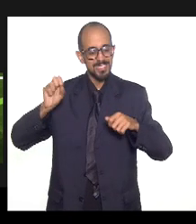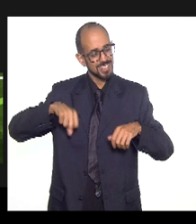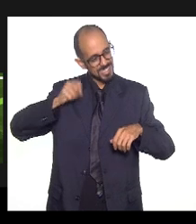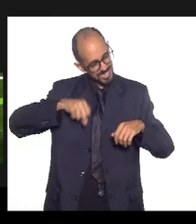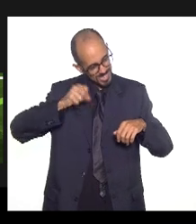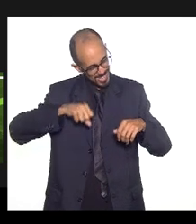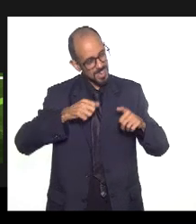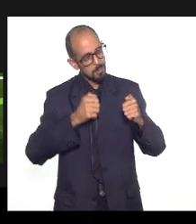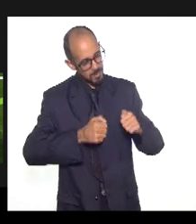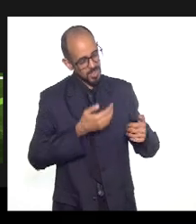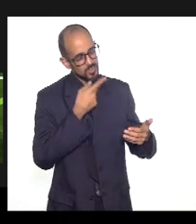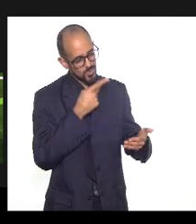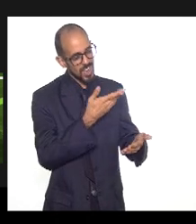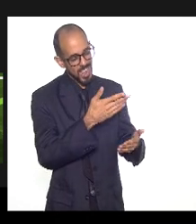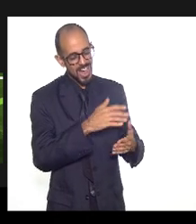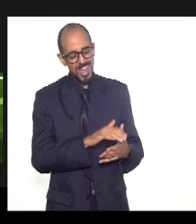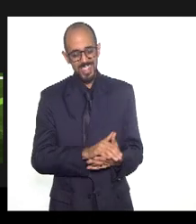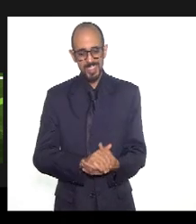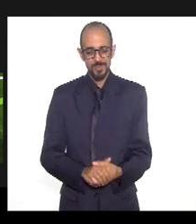Estamos, pode falar, dona Marilda.